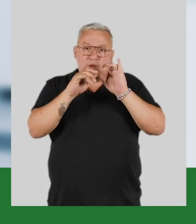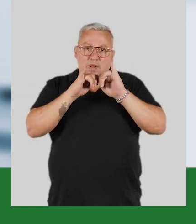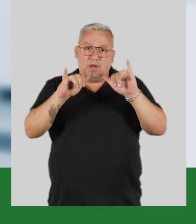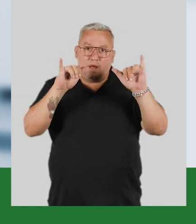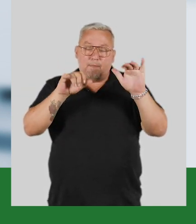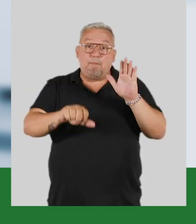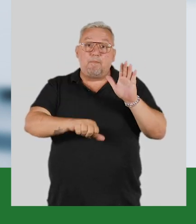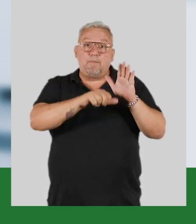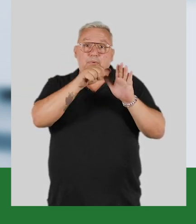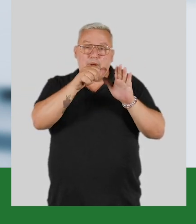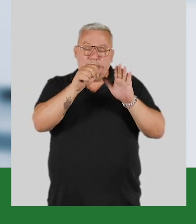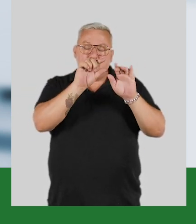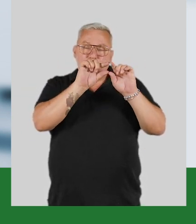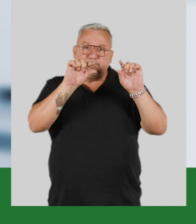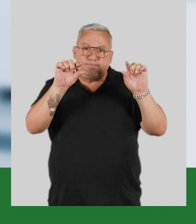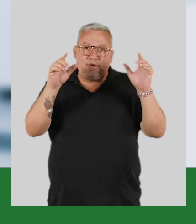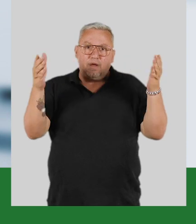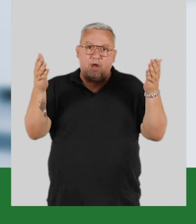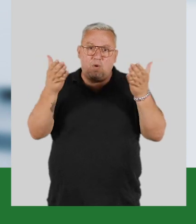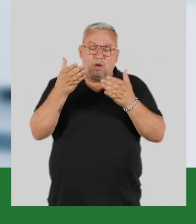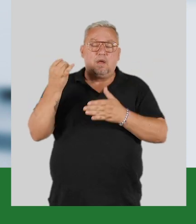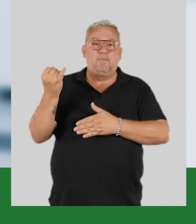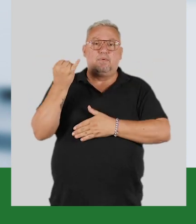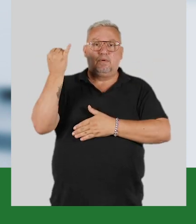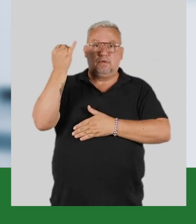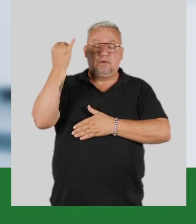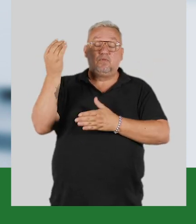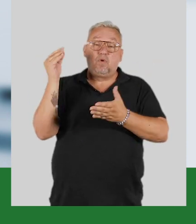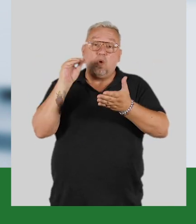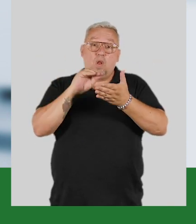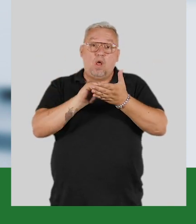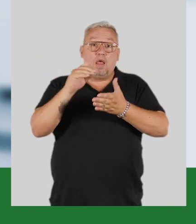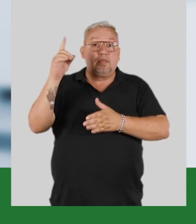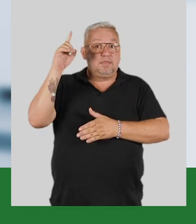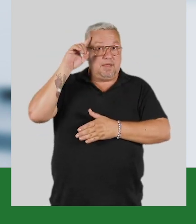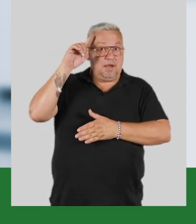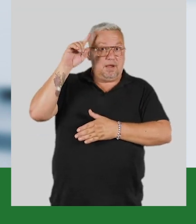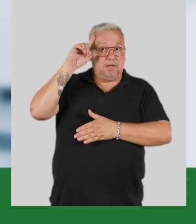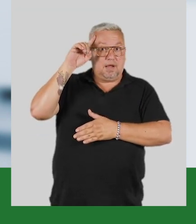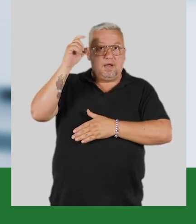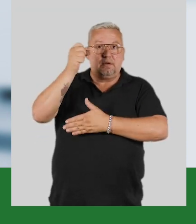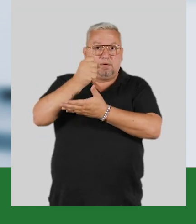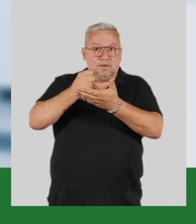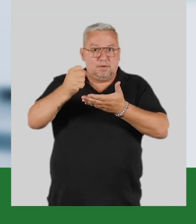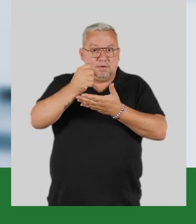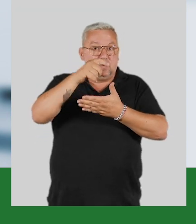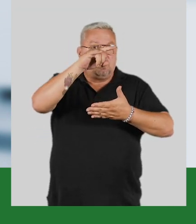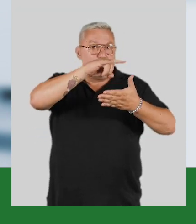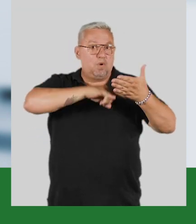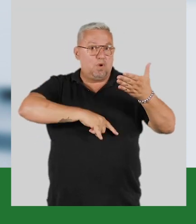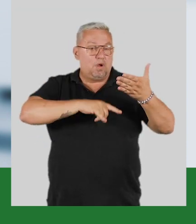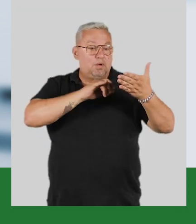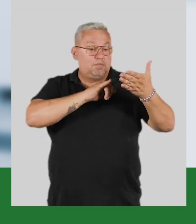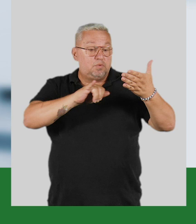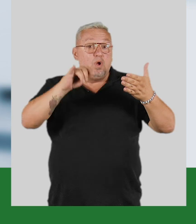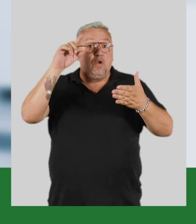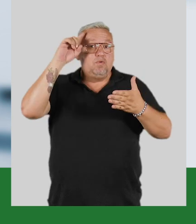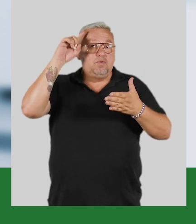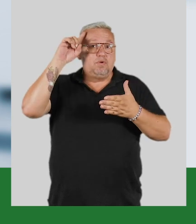desta primeira fase da campanha. E é muito importante datar o que eu estou falando. Estou me baseando em um documento que foi publicado no